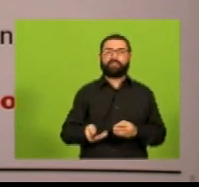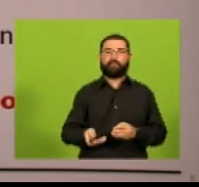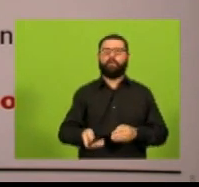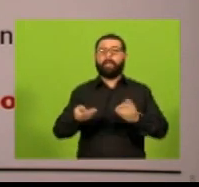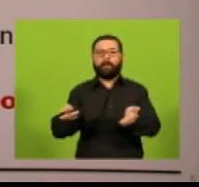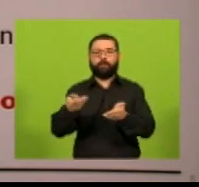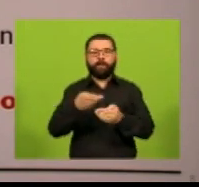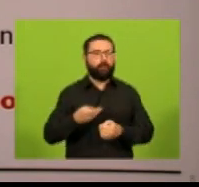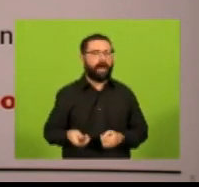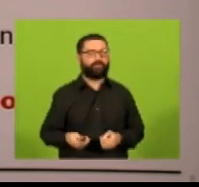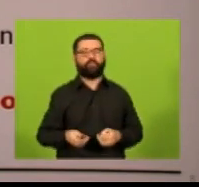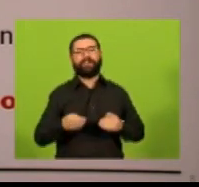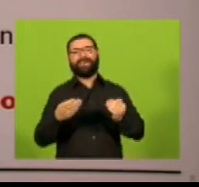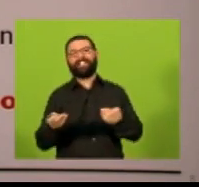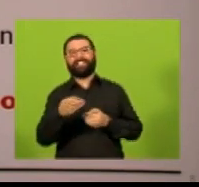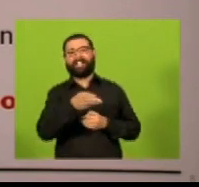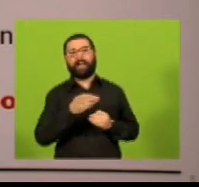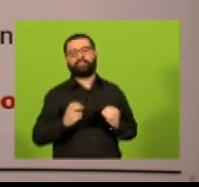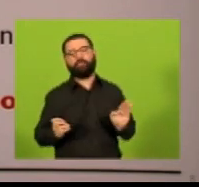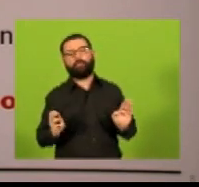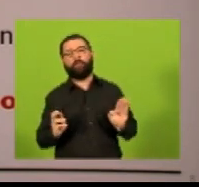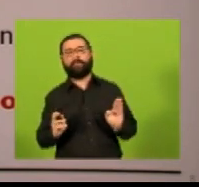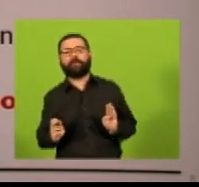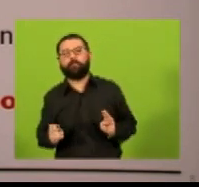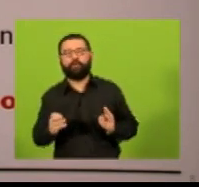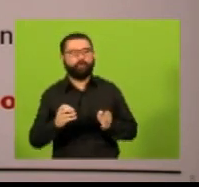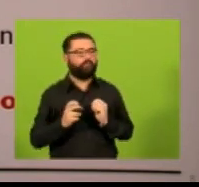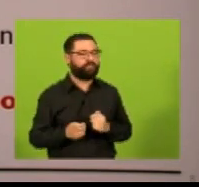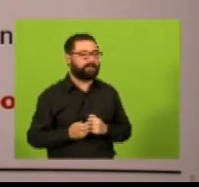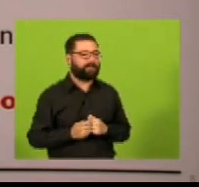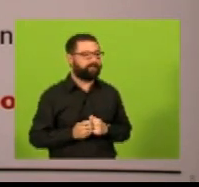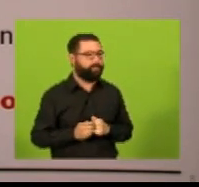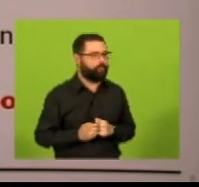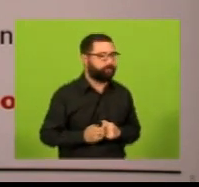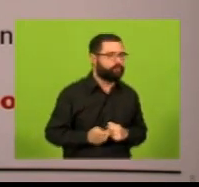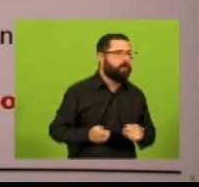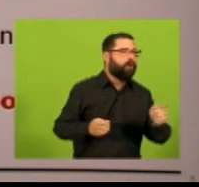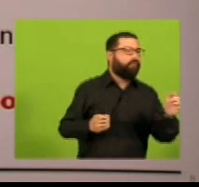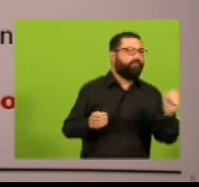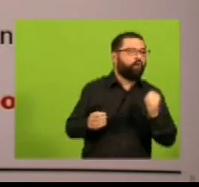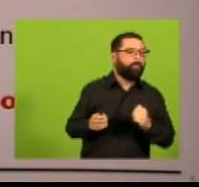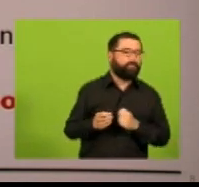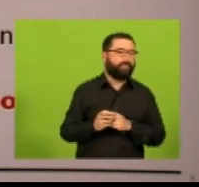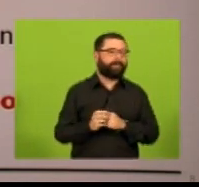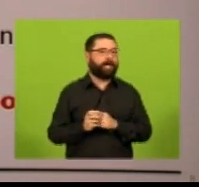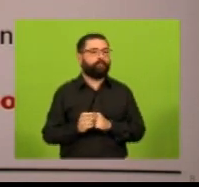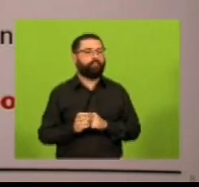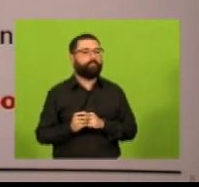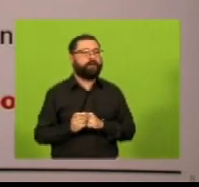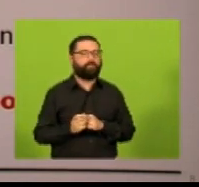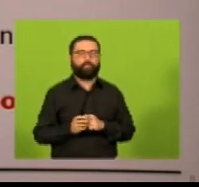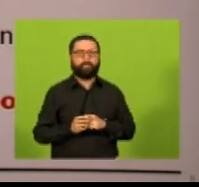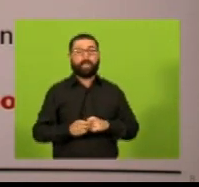O pulverizador hidropneumático, que nesse caso eu optei por um com 16 bicos. O volume